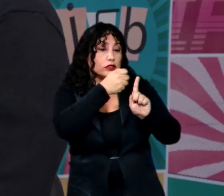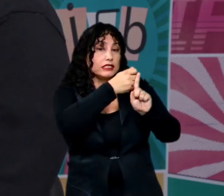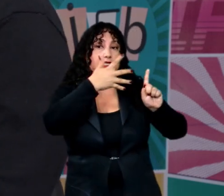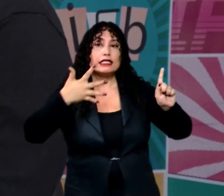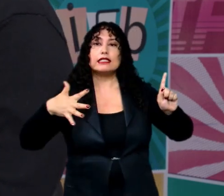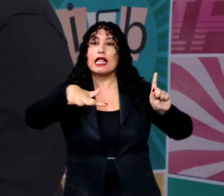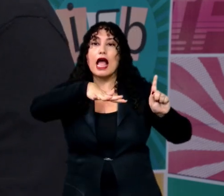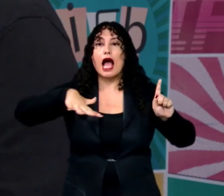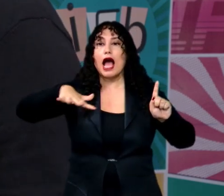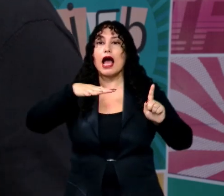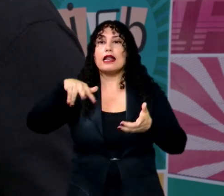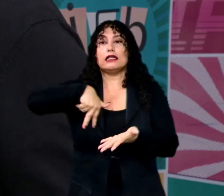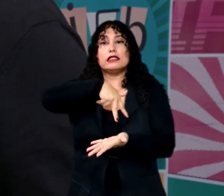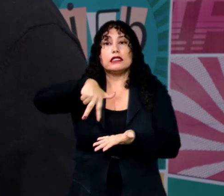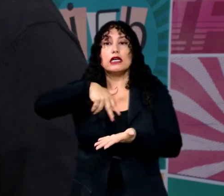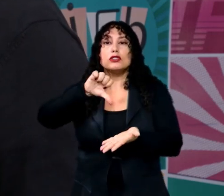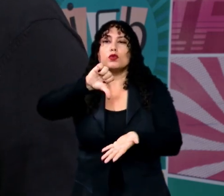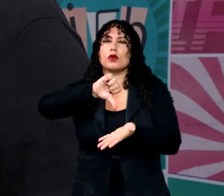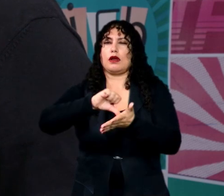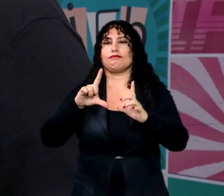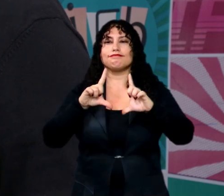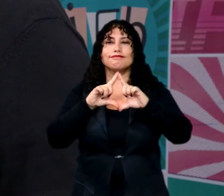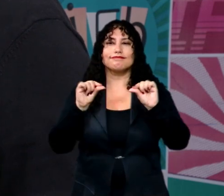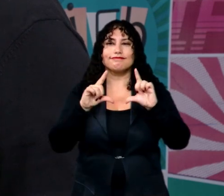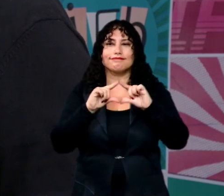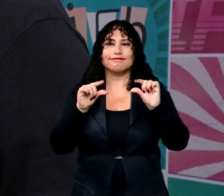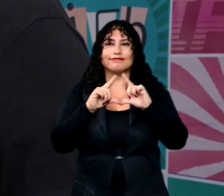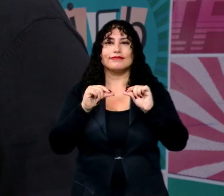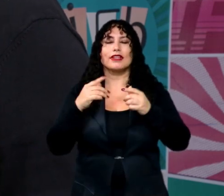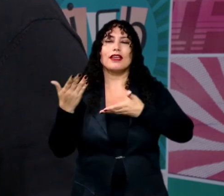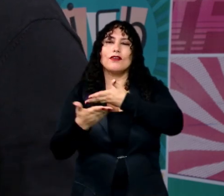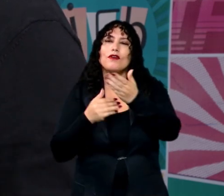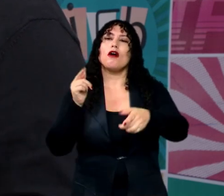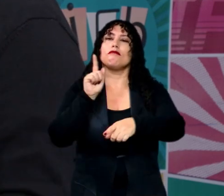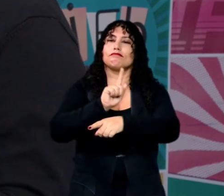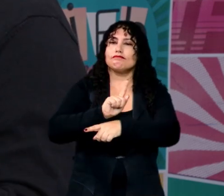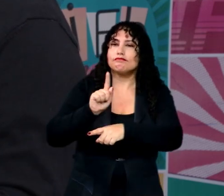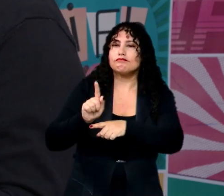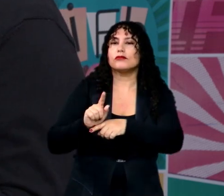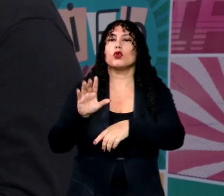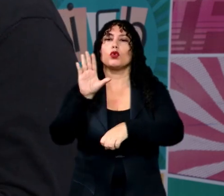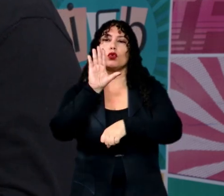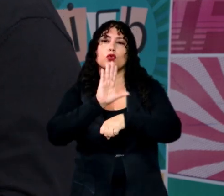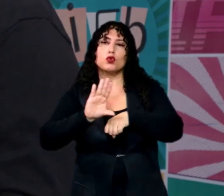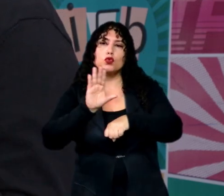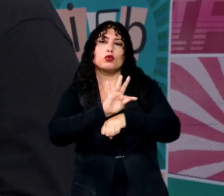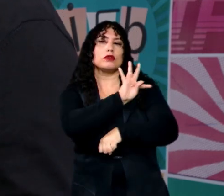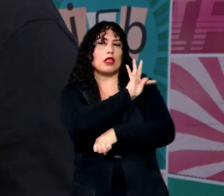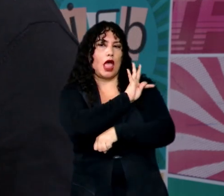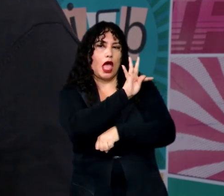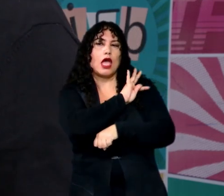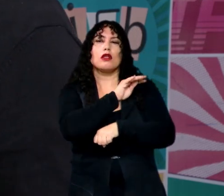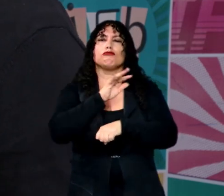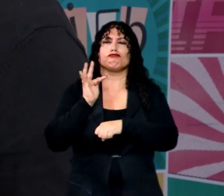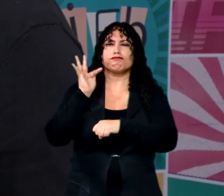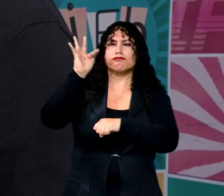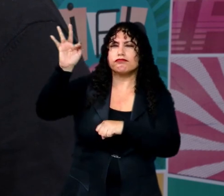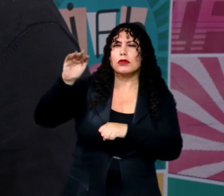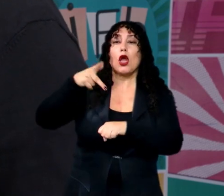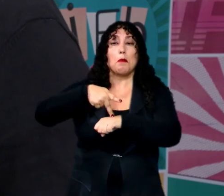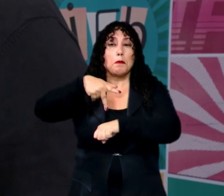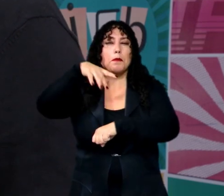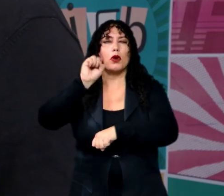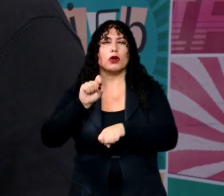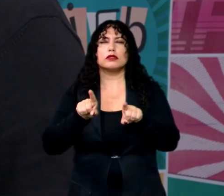da área de dança do Campus Brasília. Né? Então ele envolve a graduação, os possíveis cursos técnicos quando tiverem, a